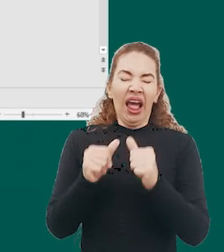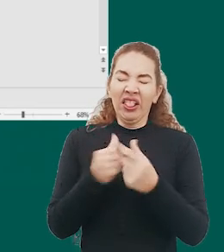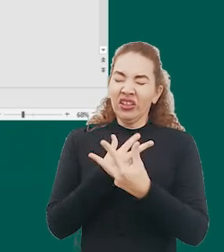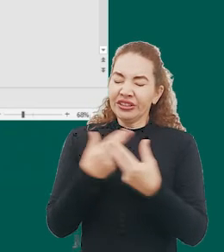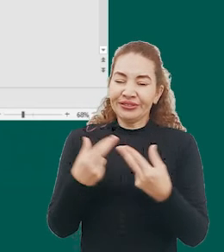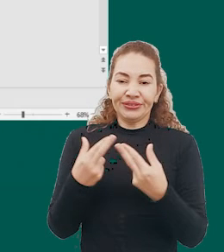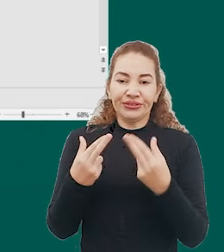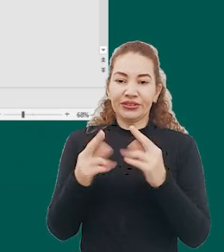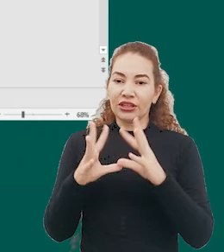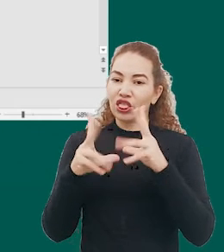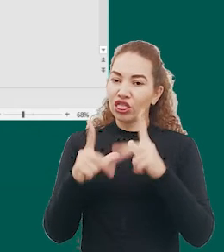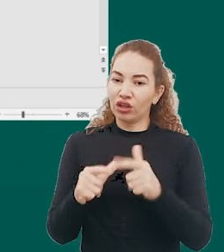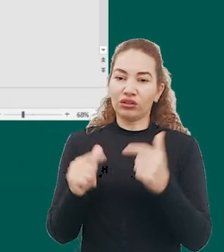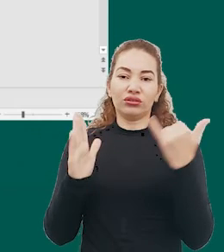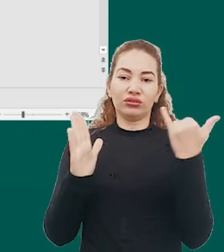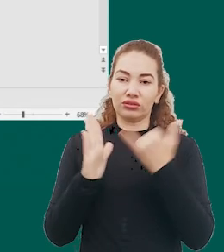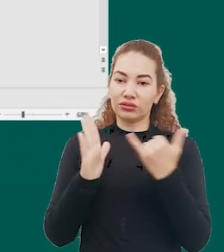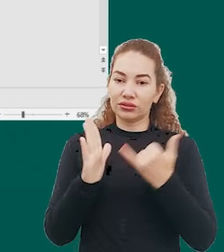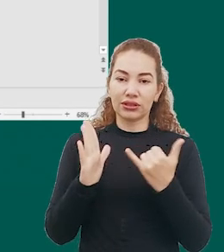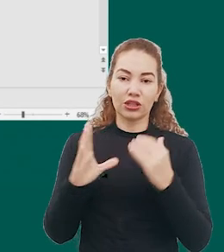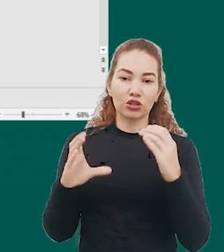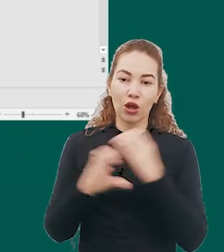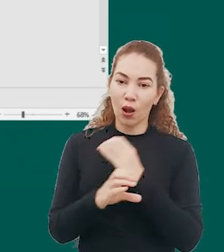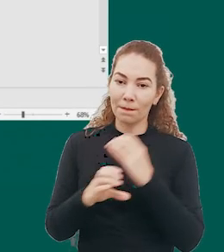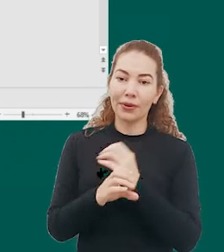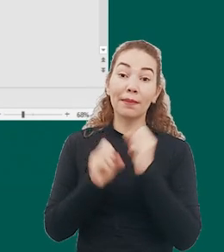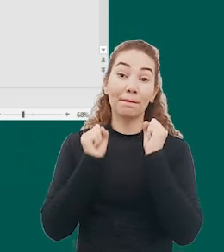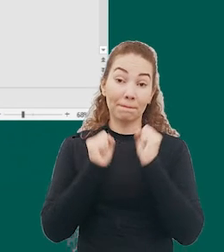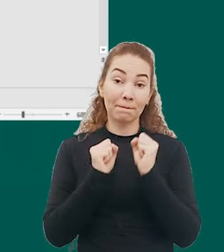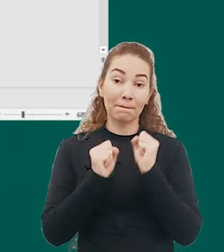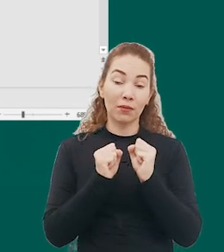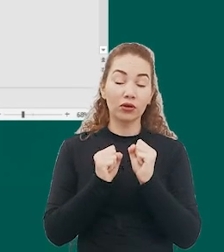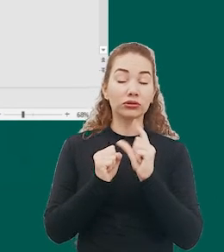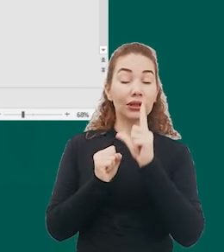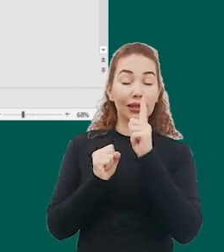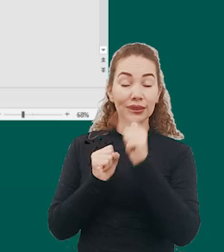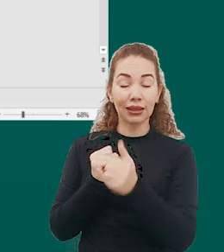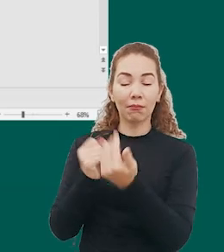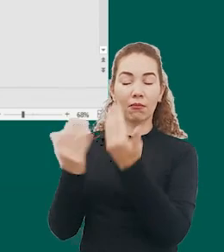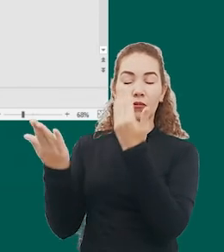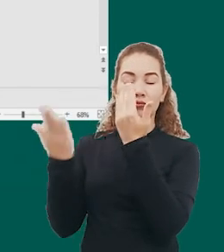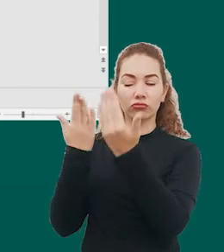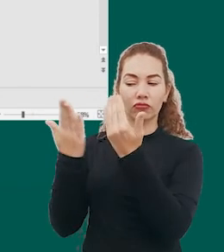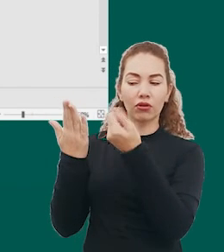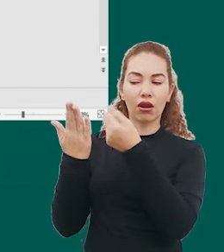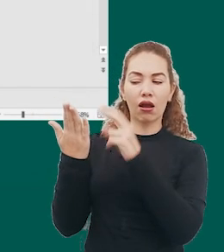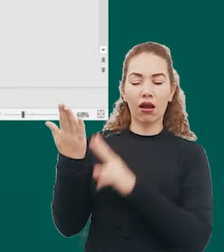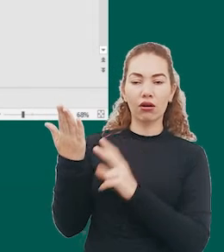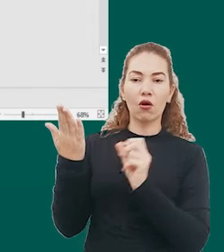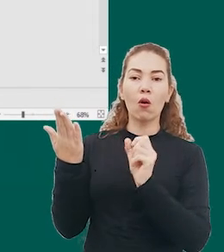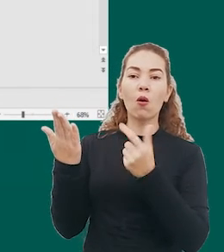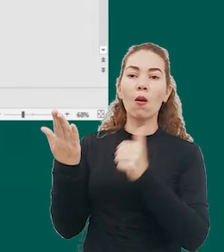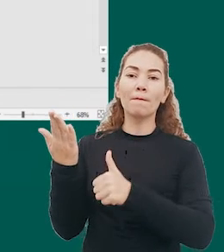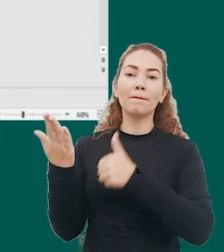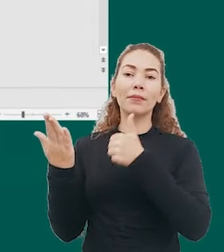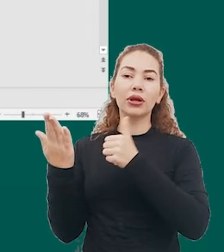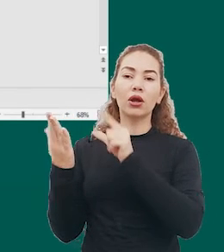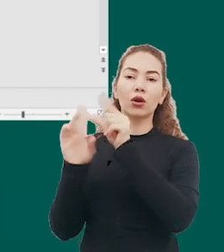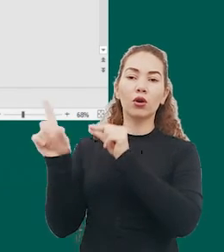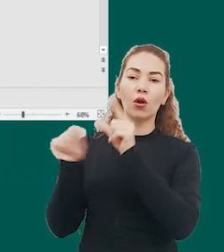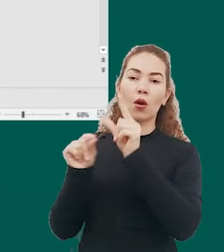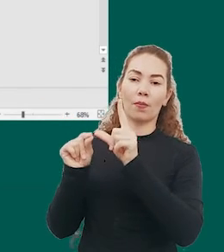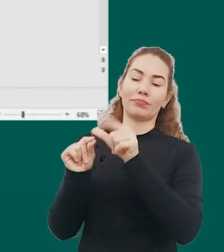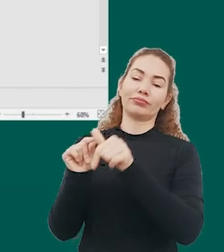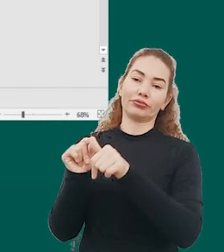deduções, e depois eu verifico, então, qual das duas é menos onerosa para o contribuinte e passo a optar, então, por